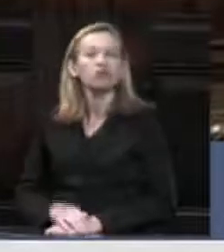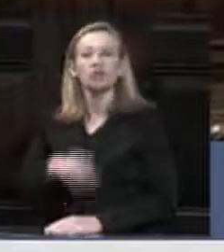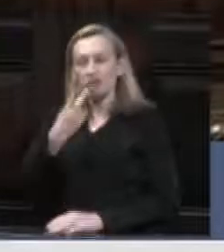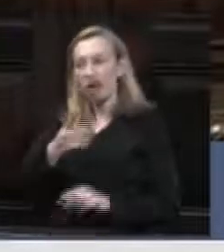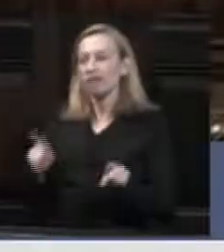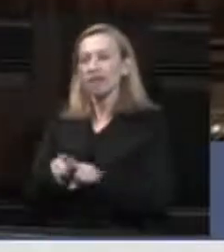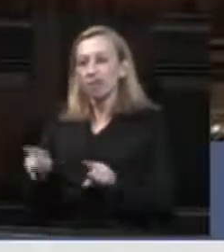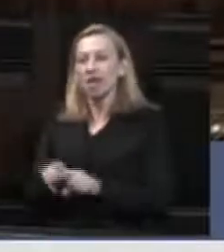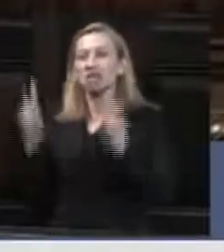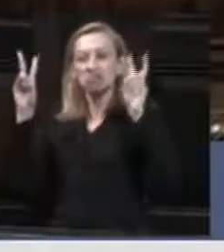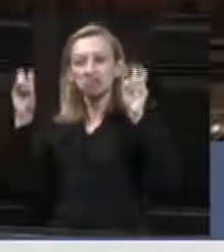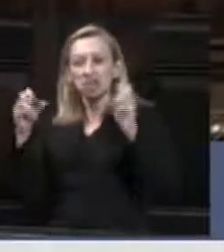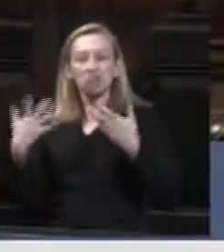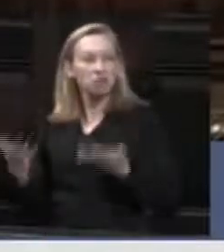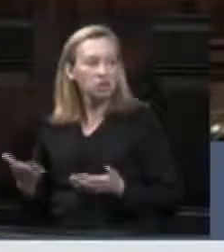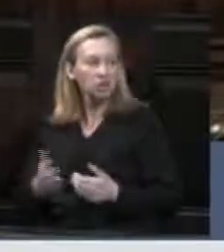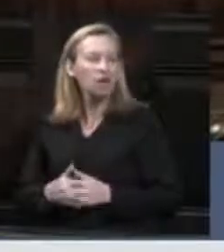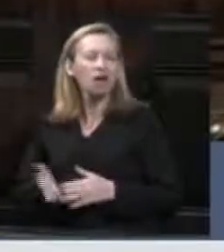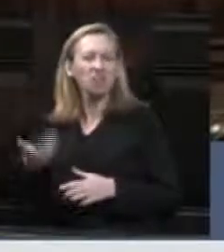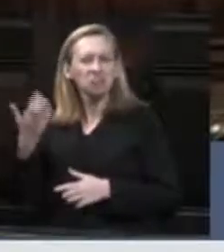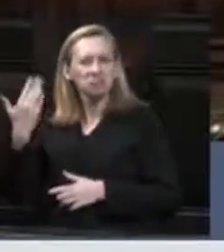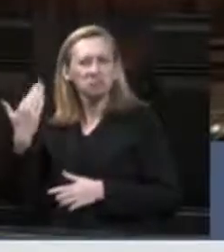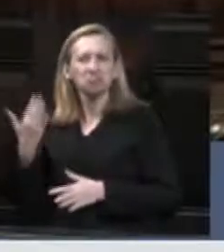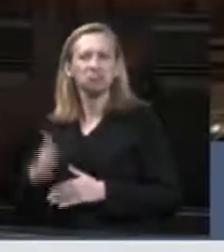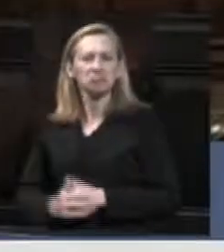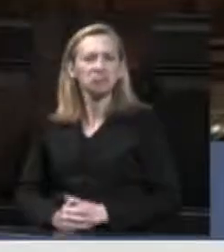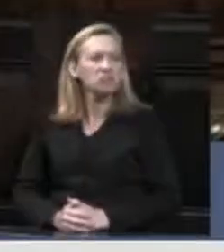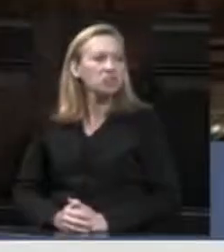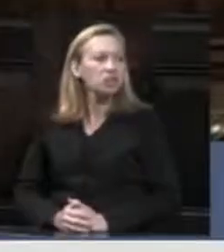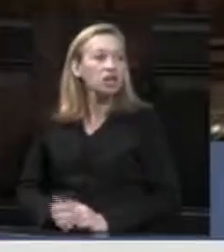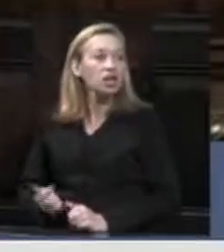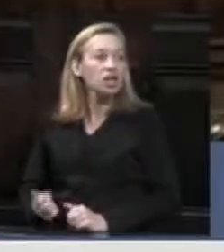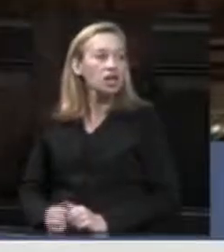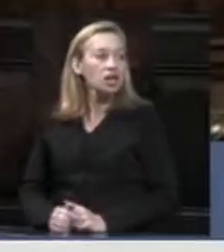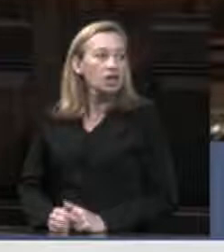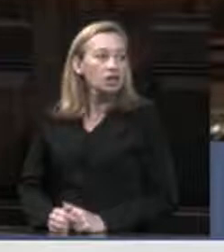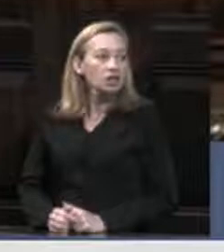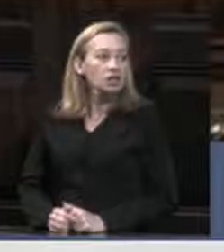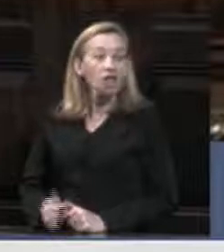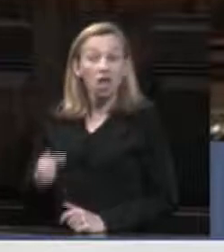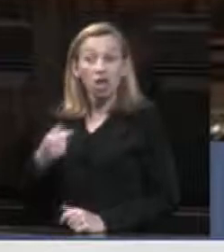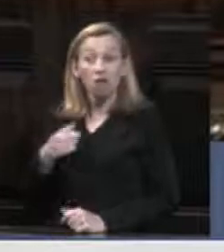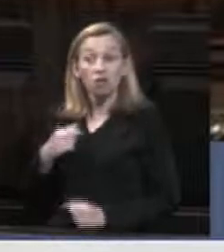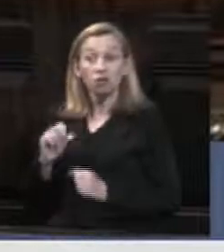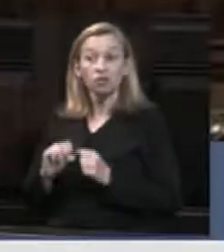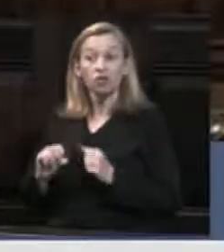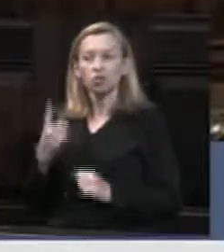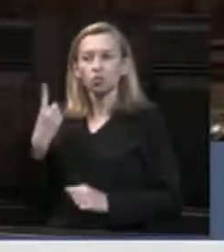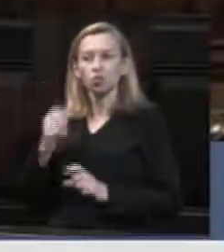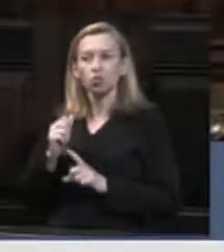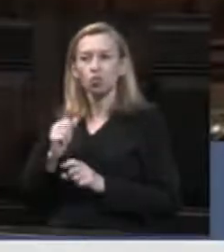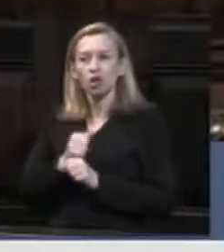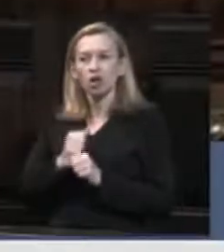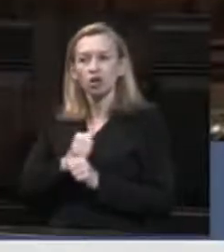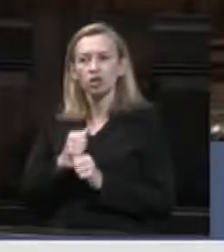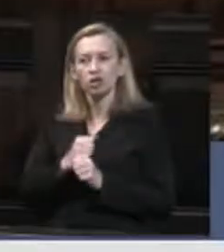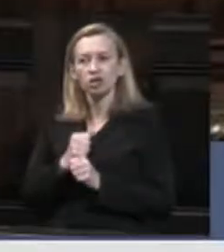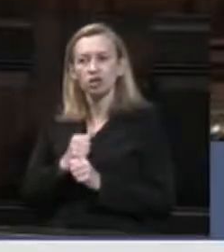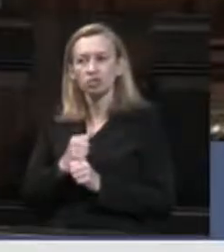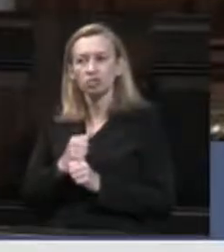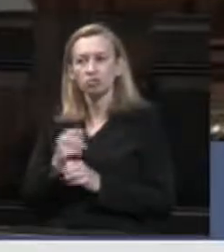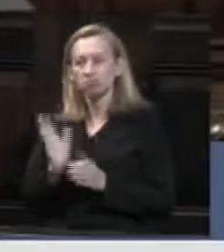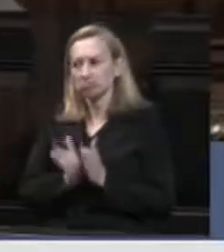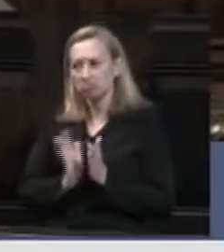tema tempos atrás, mas eu aqui fiz há um ano uma questão de